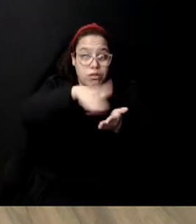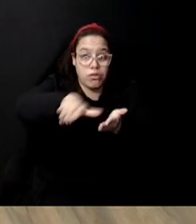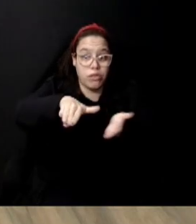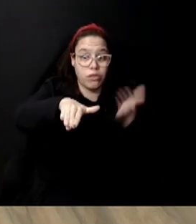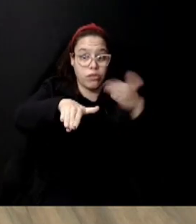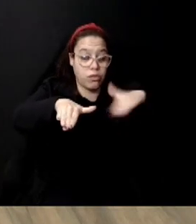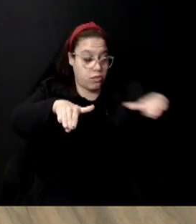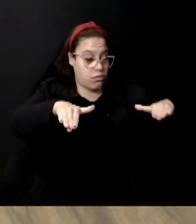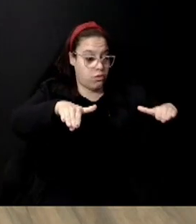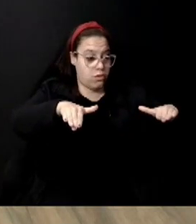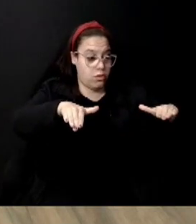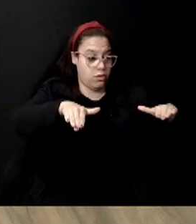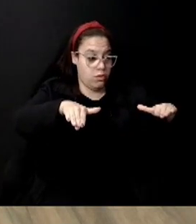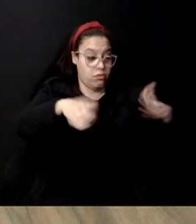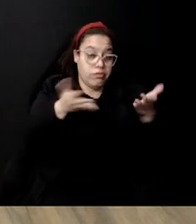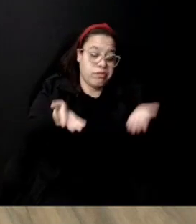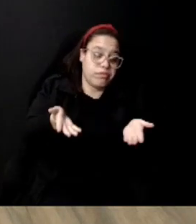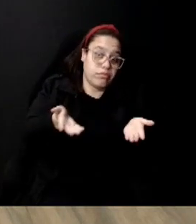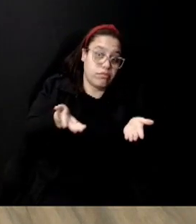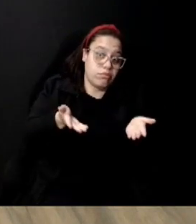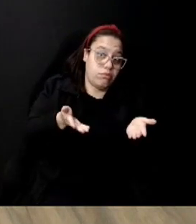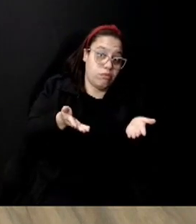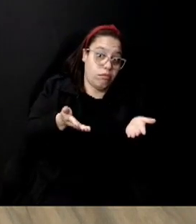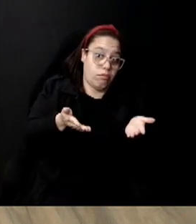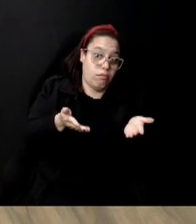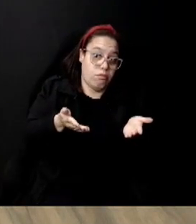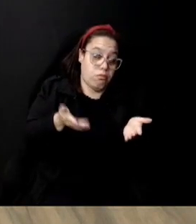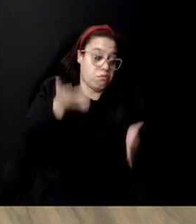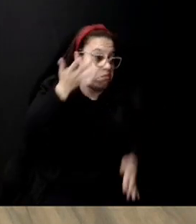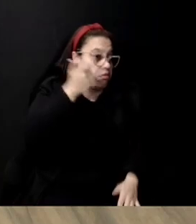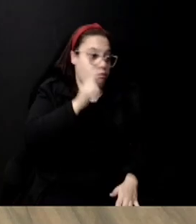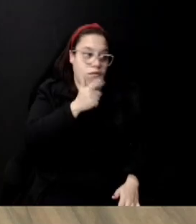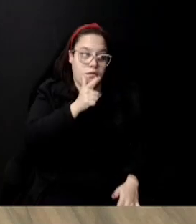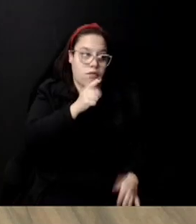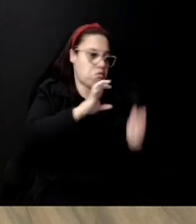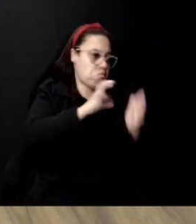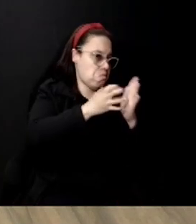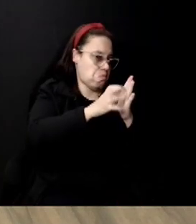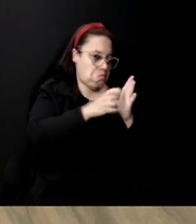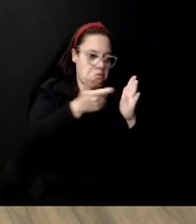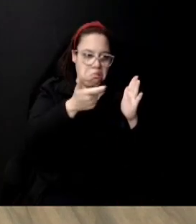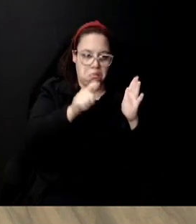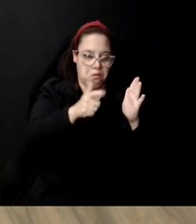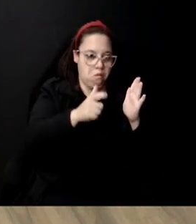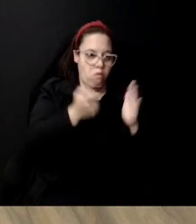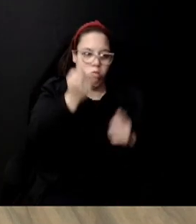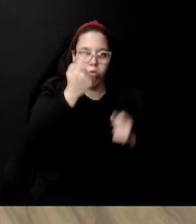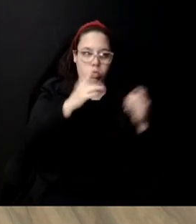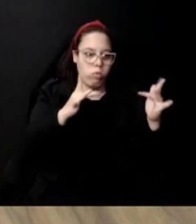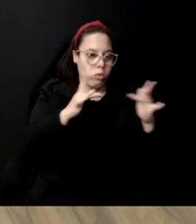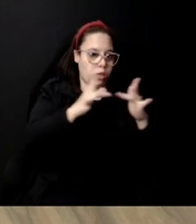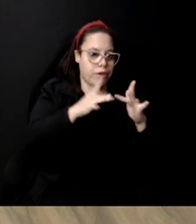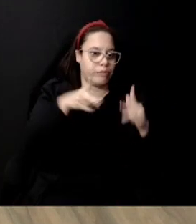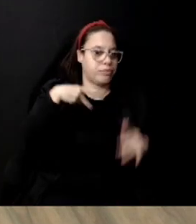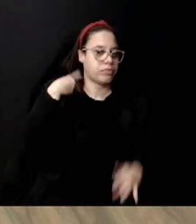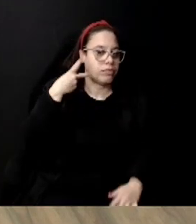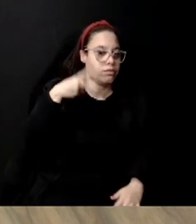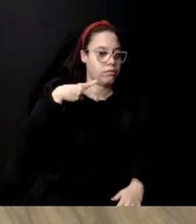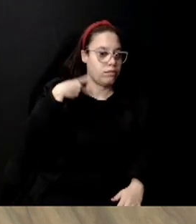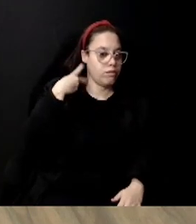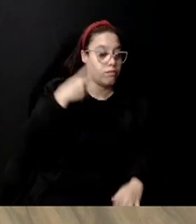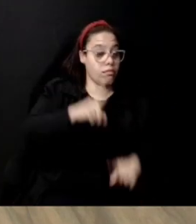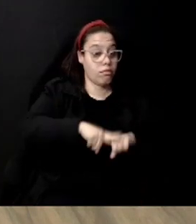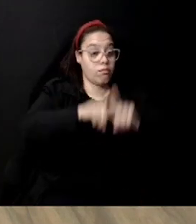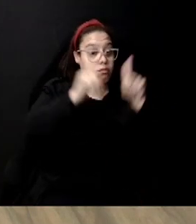as pessoas não tenham partido, não tenham alguma ligação política, mas dentro